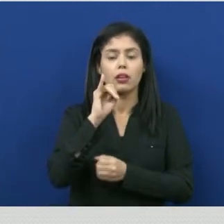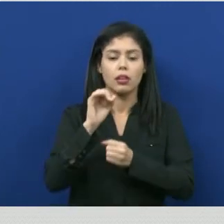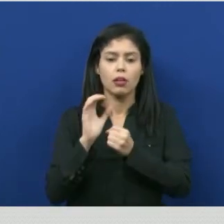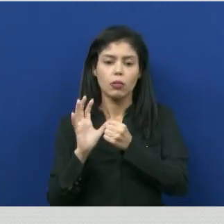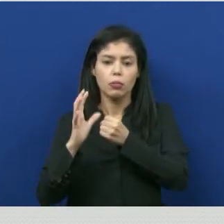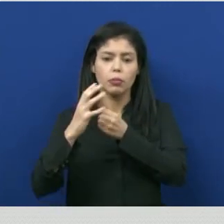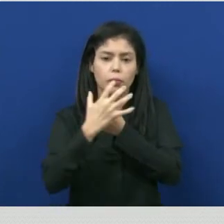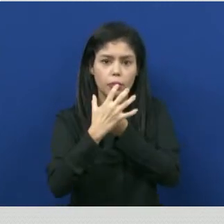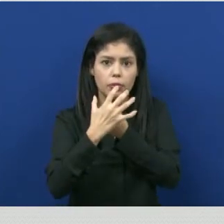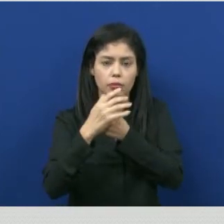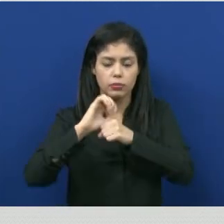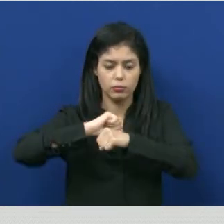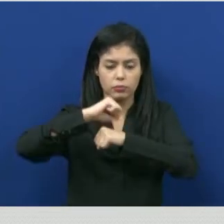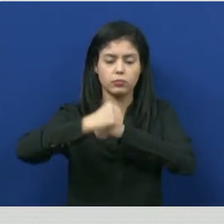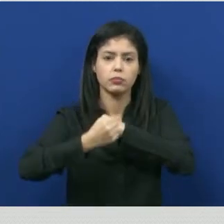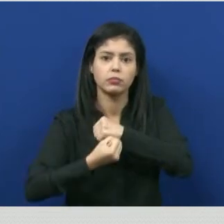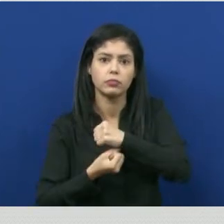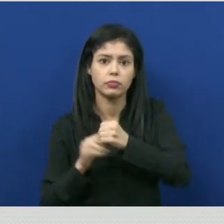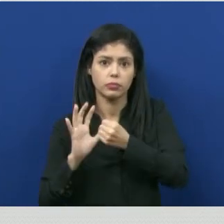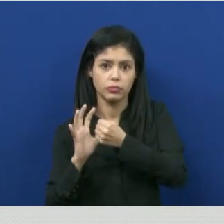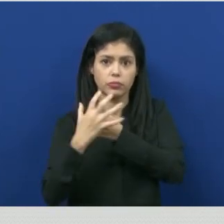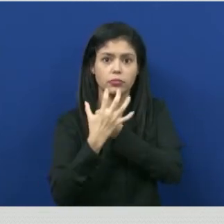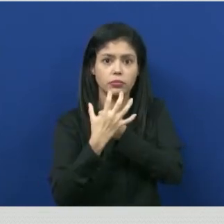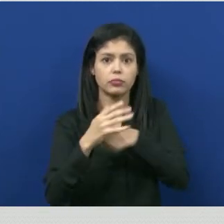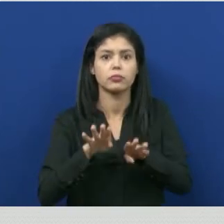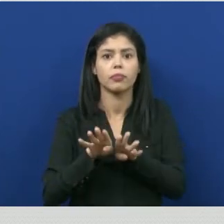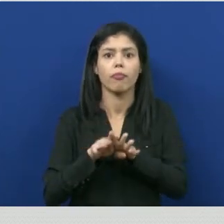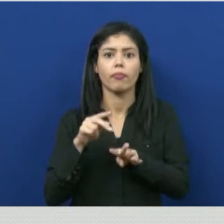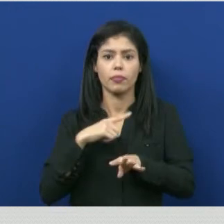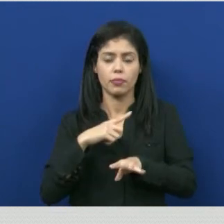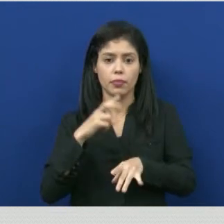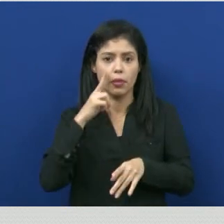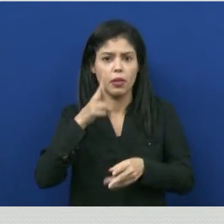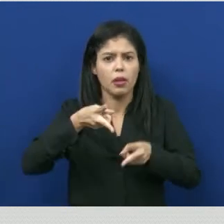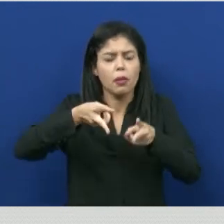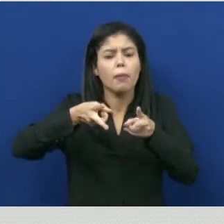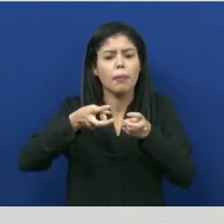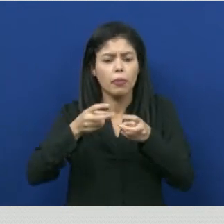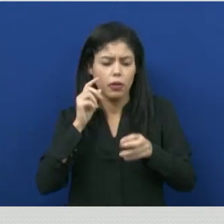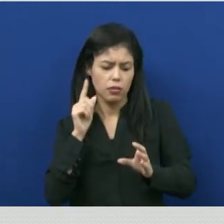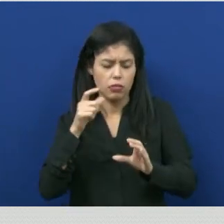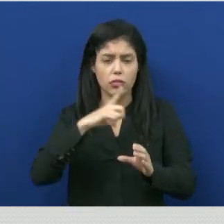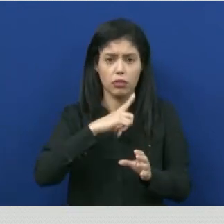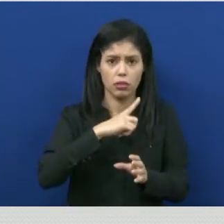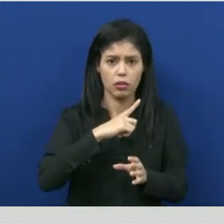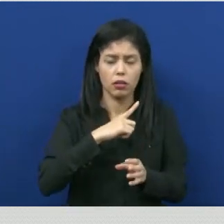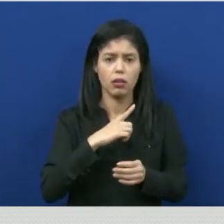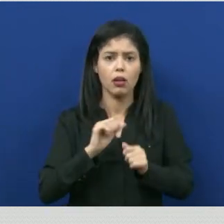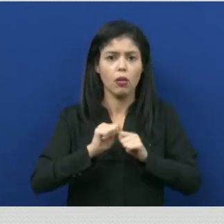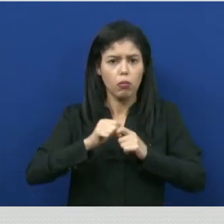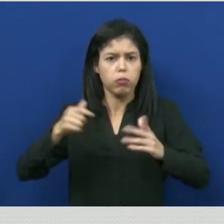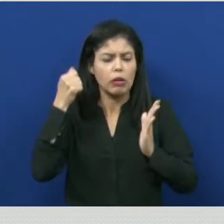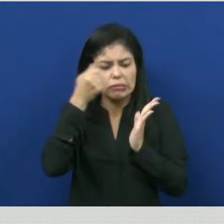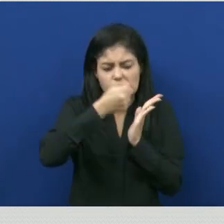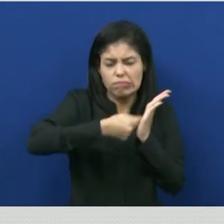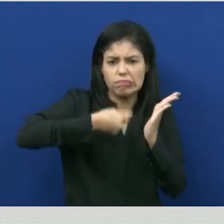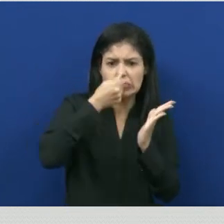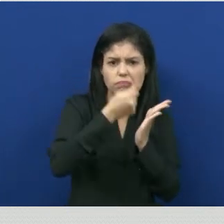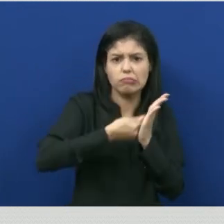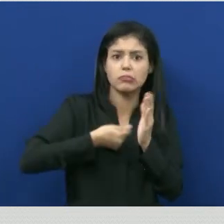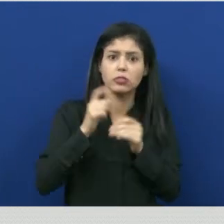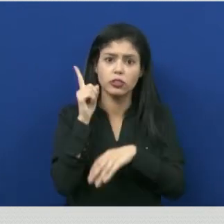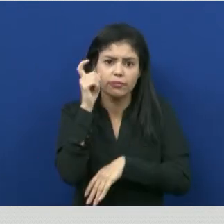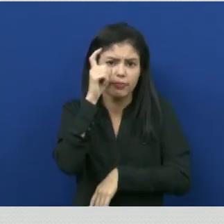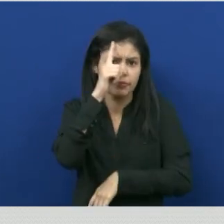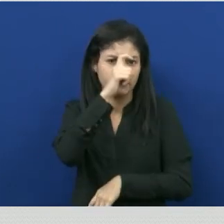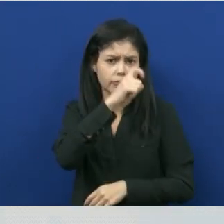térmicos. Esses, ao contrário dos condutores, são aqueles que vão fornecer uma maior resistência para que esse